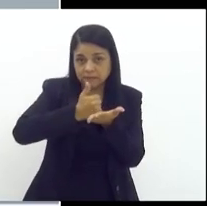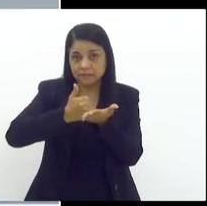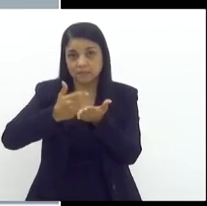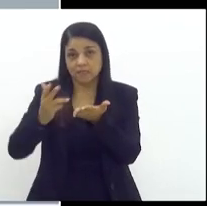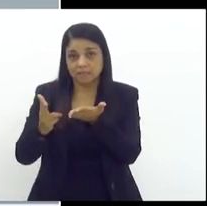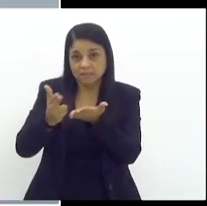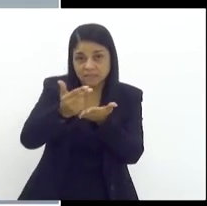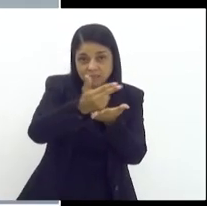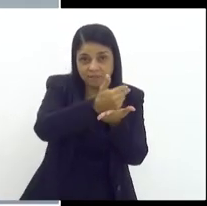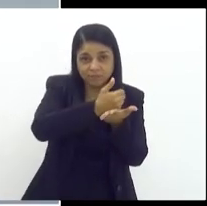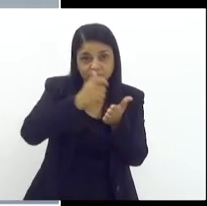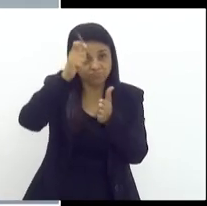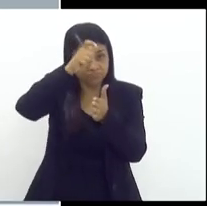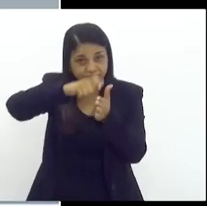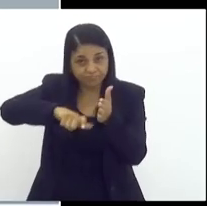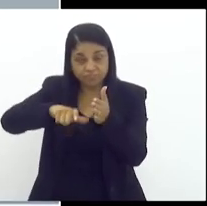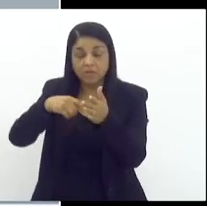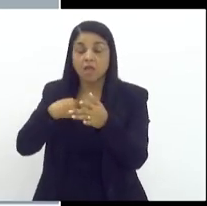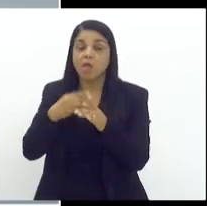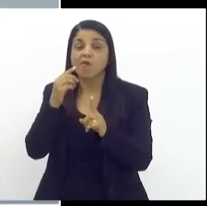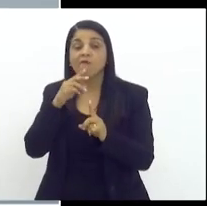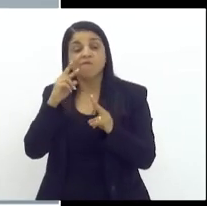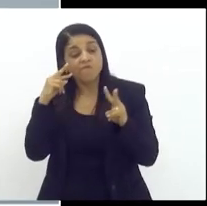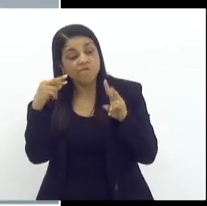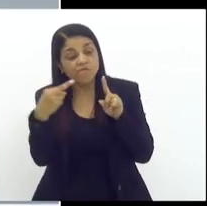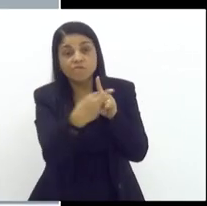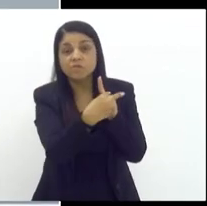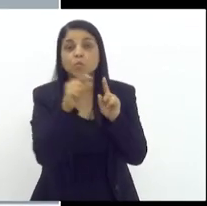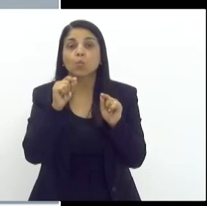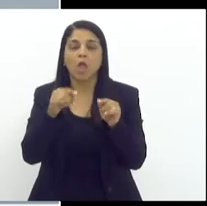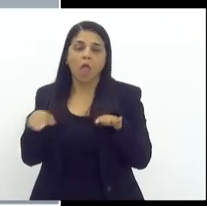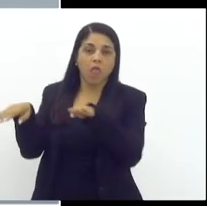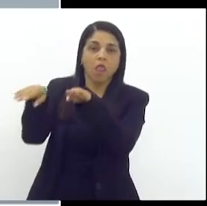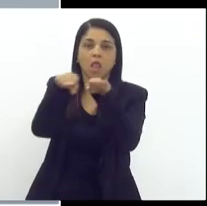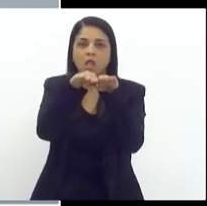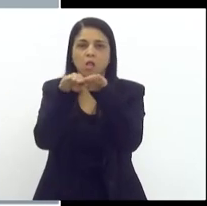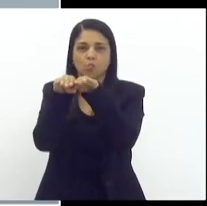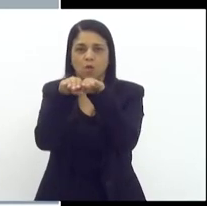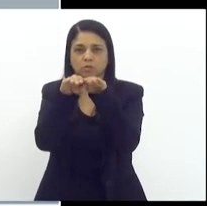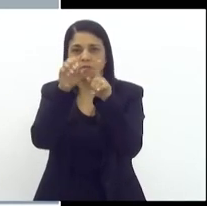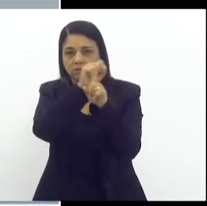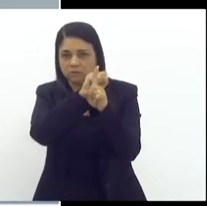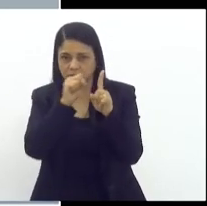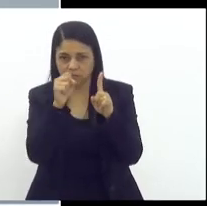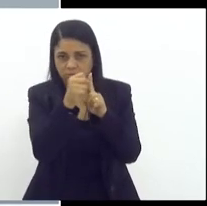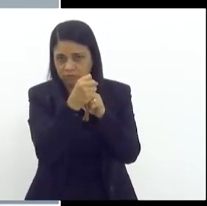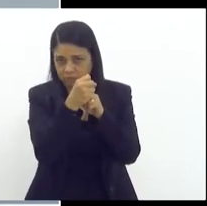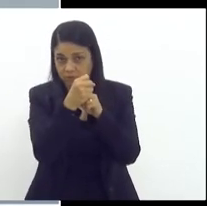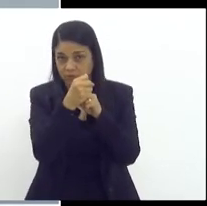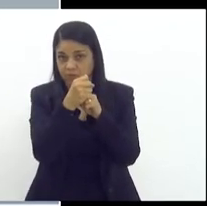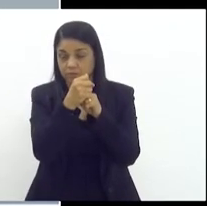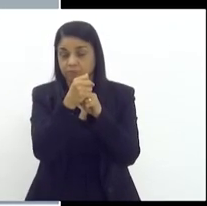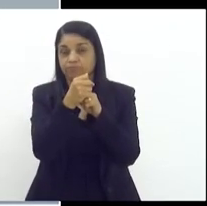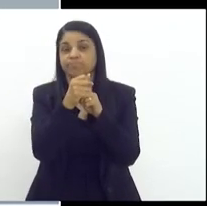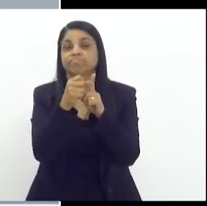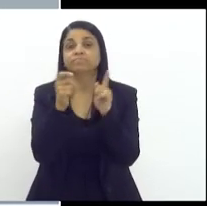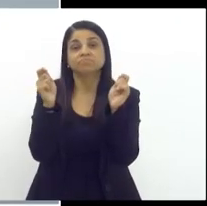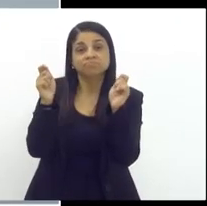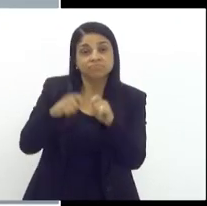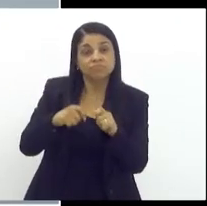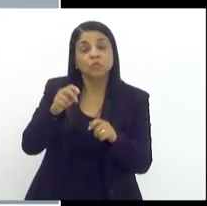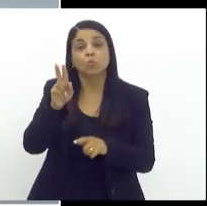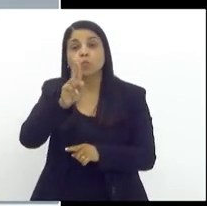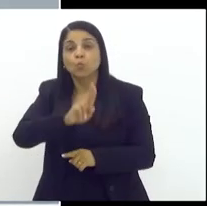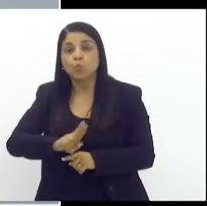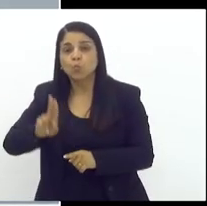Visa promover a igualdade e a Equidade na sociedade isto posto envolver o uso